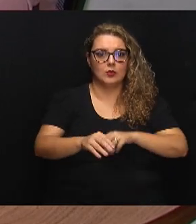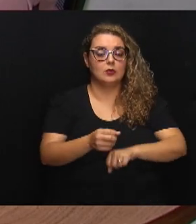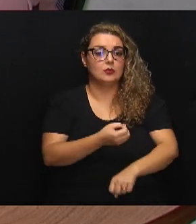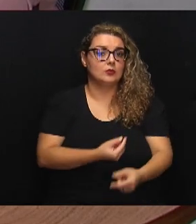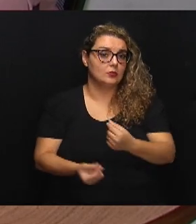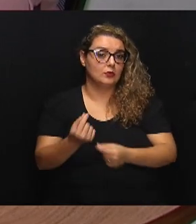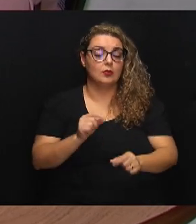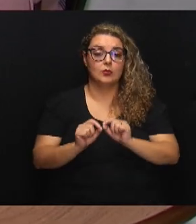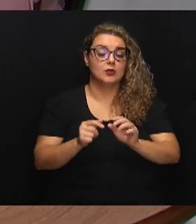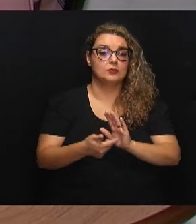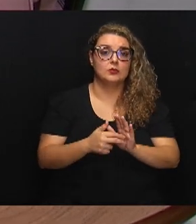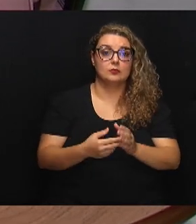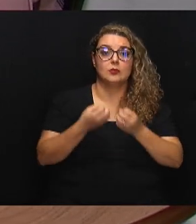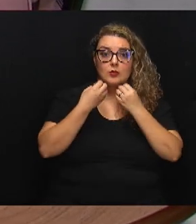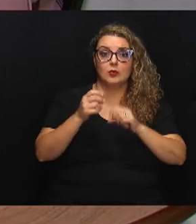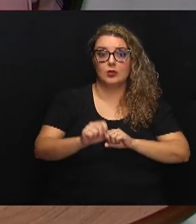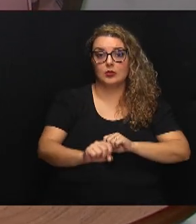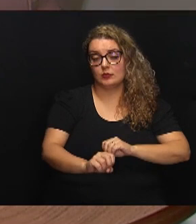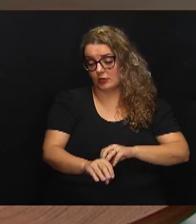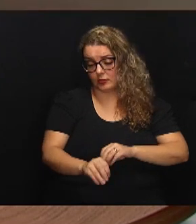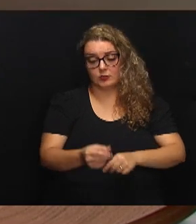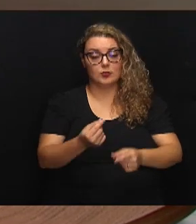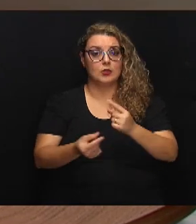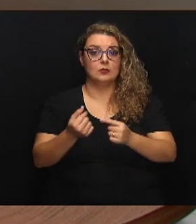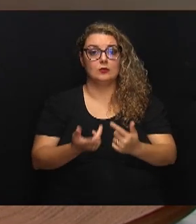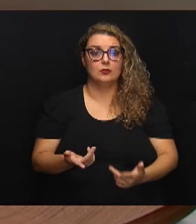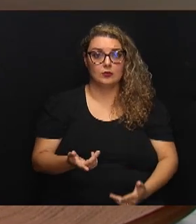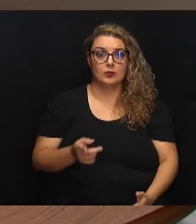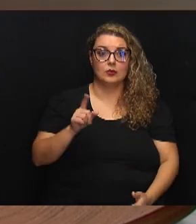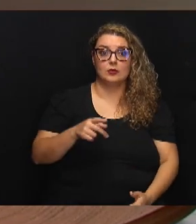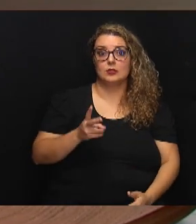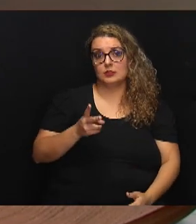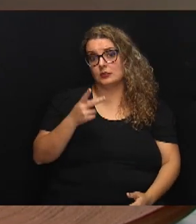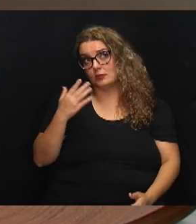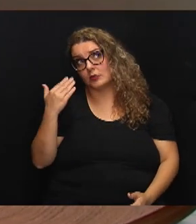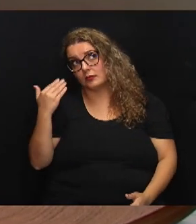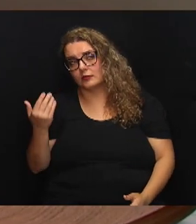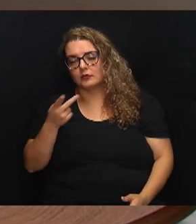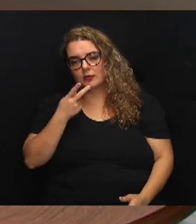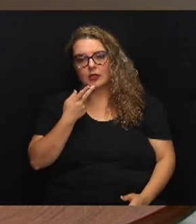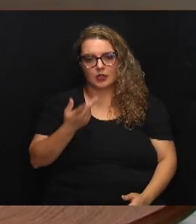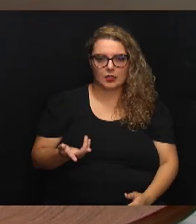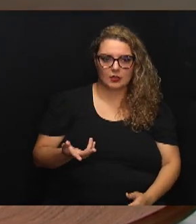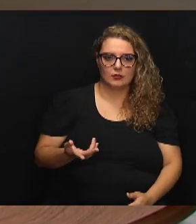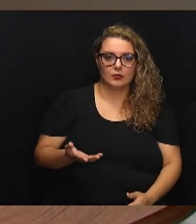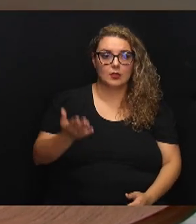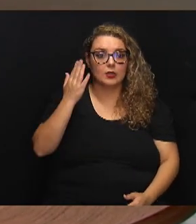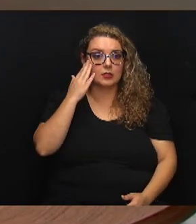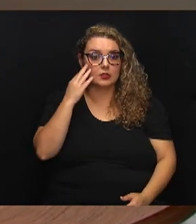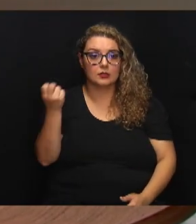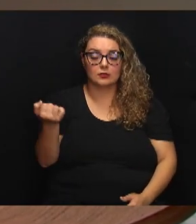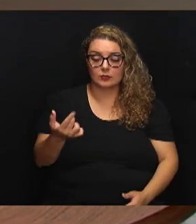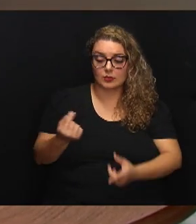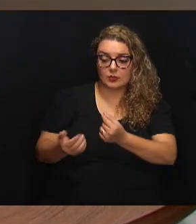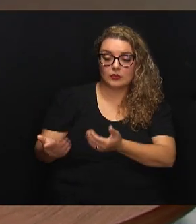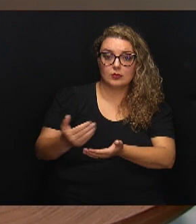ter uma boa educação financeira? Acho que é o que a gente tá muito na moda falar hoje no Brasil. Entenda quanto que você ganha e nunca gaste